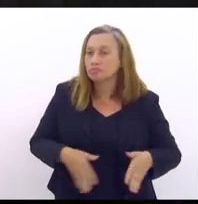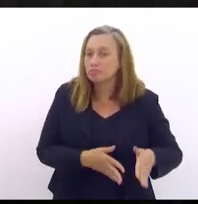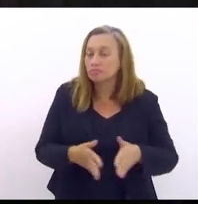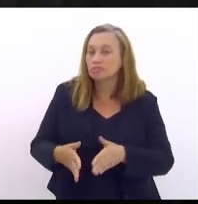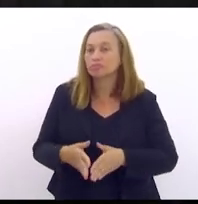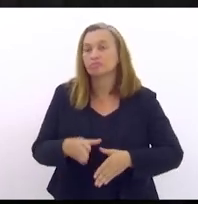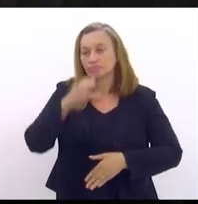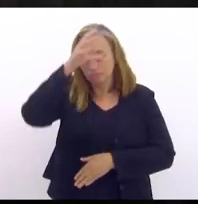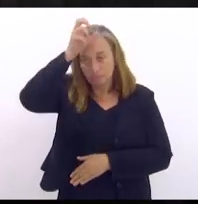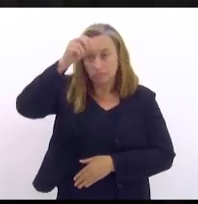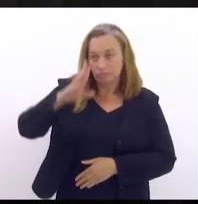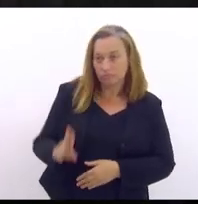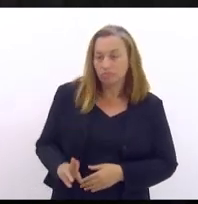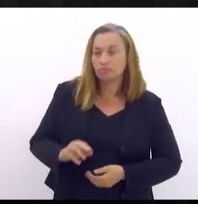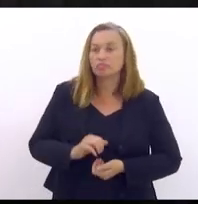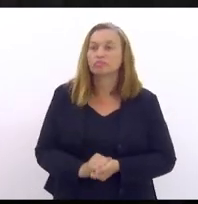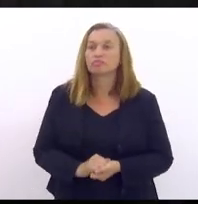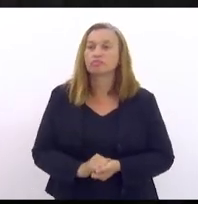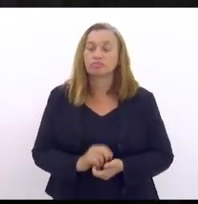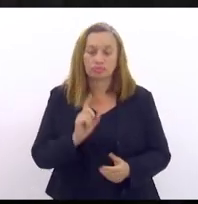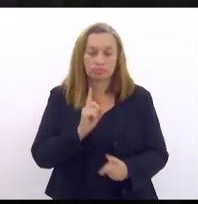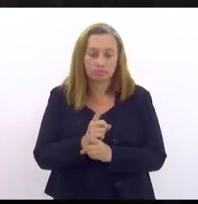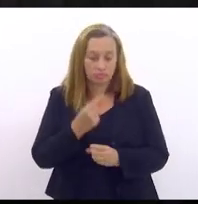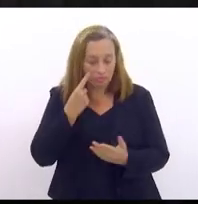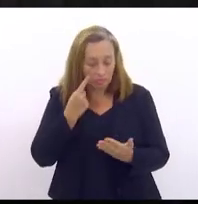Ju. Só me achar aqui no... está aqui.